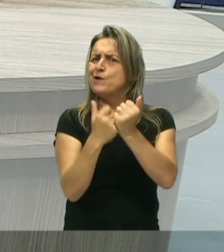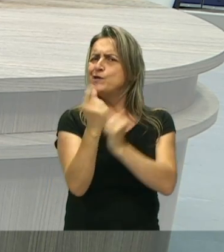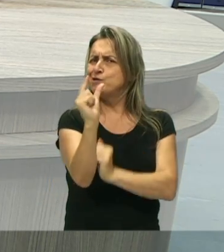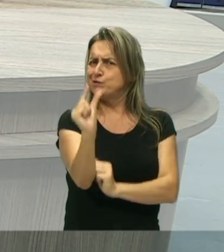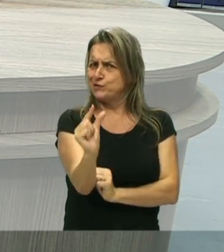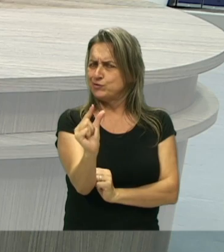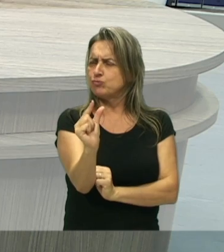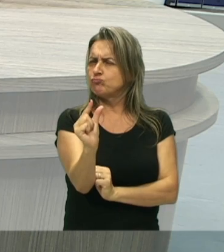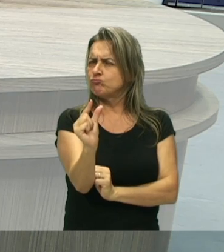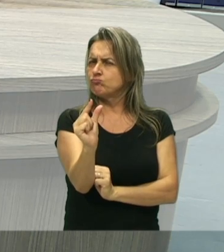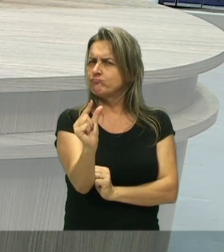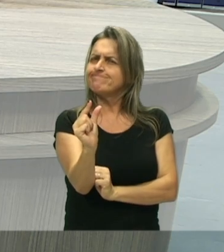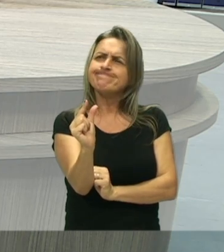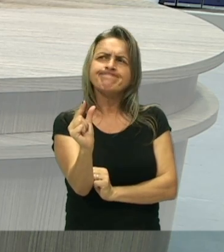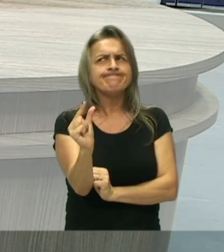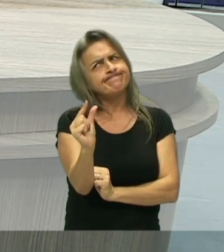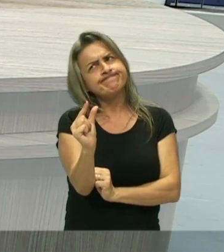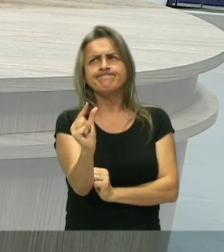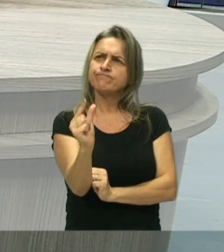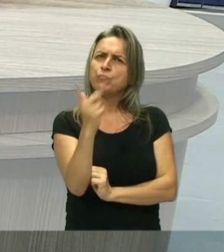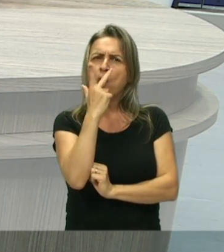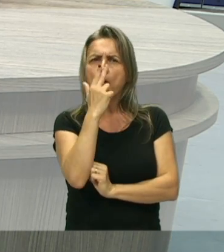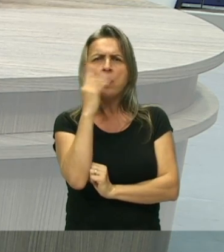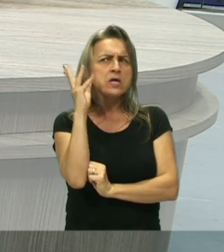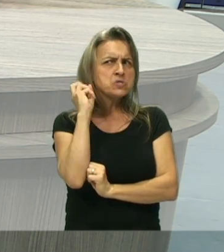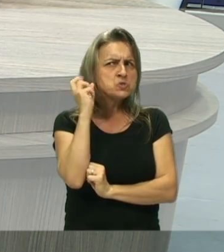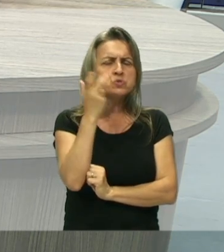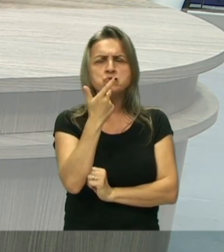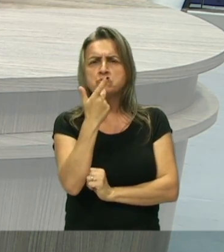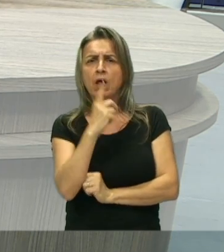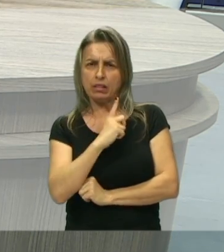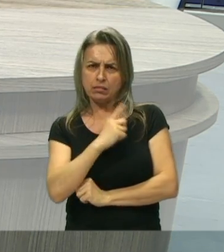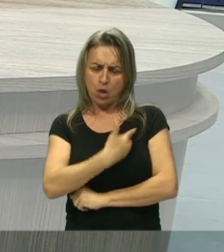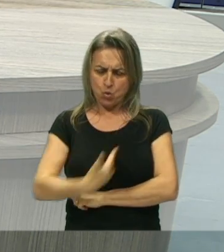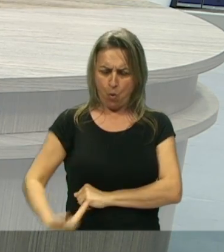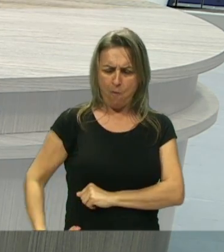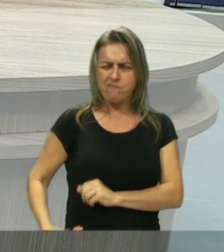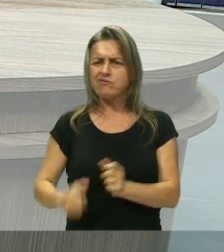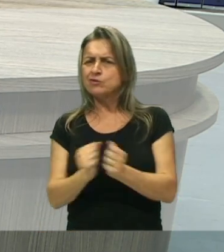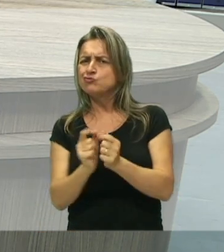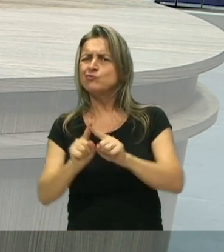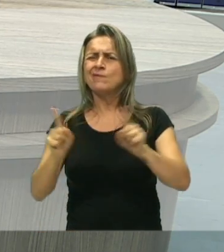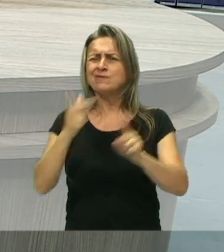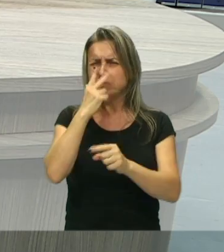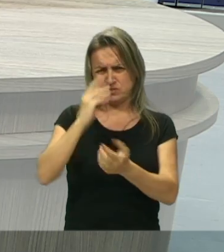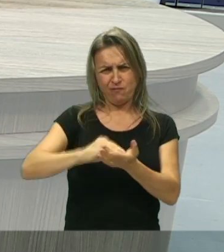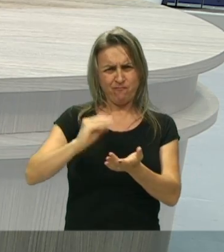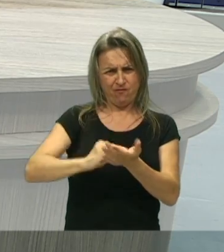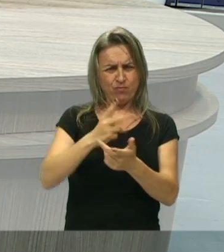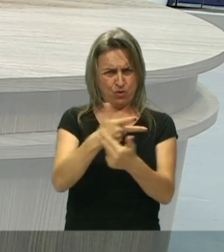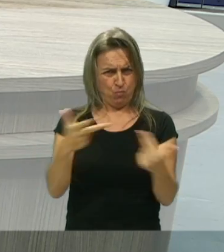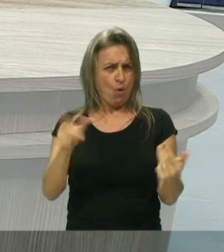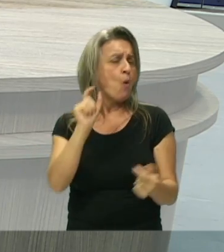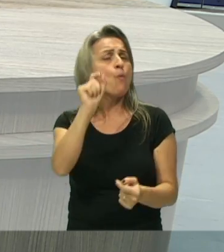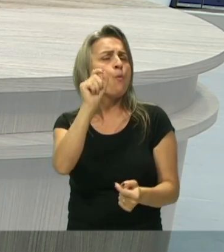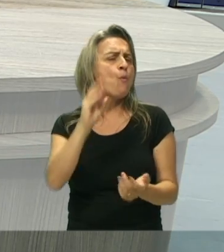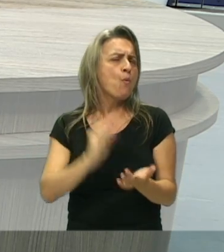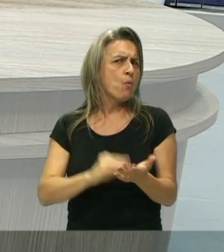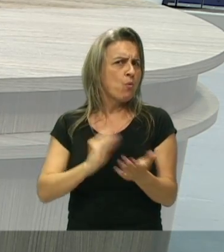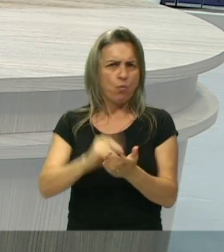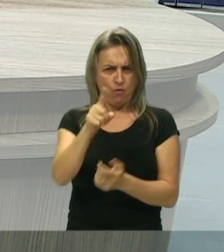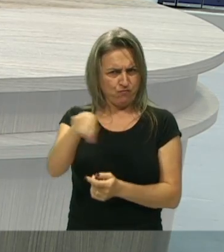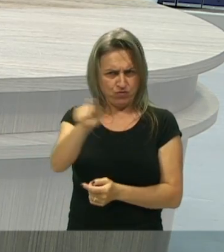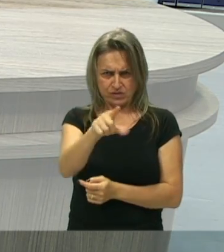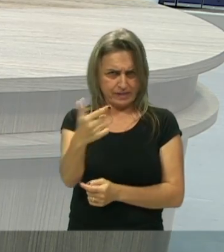Quer dizer, tem o governo junto, mas o que está faltando? Porque vocês não têm nem local ainda para